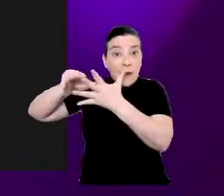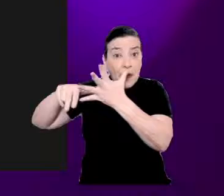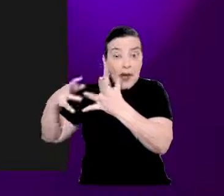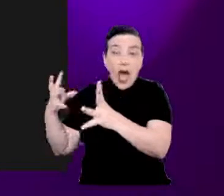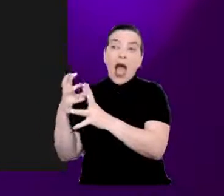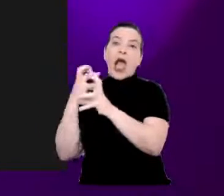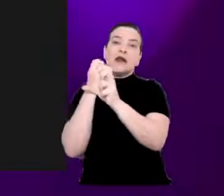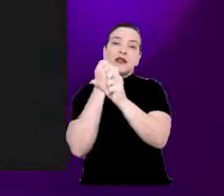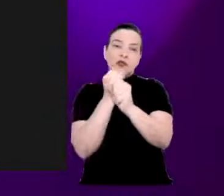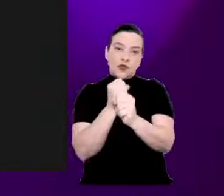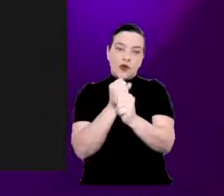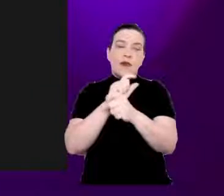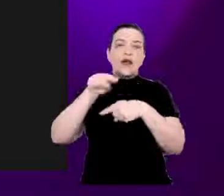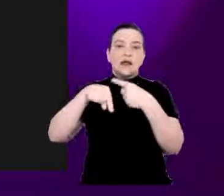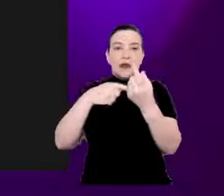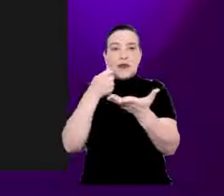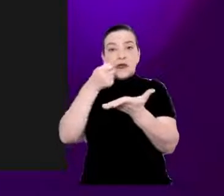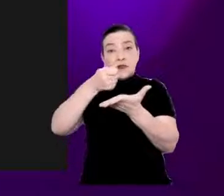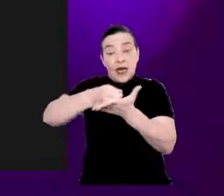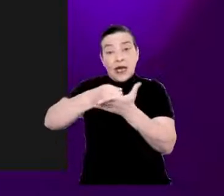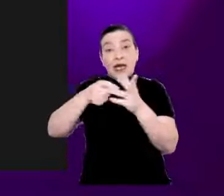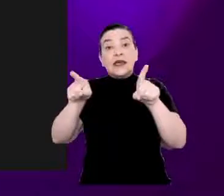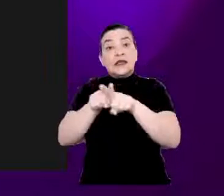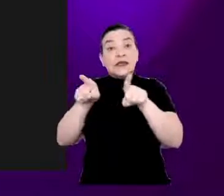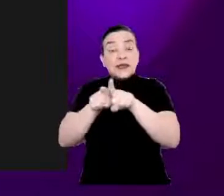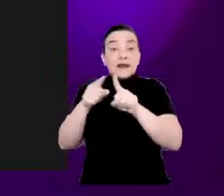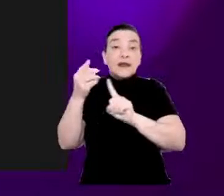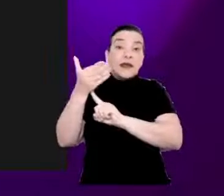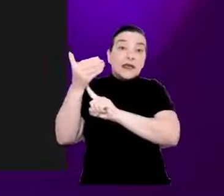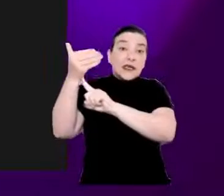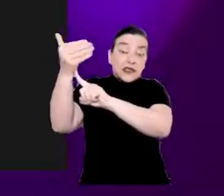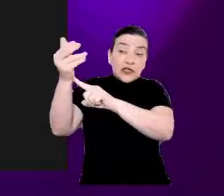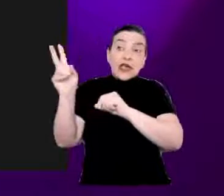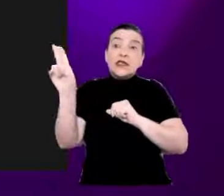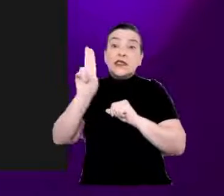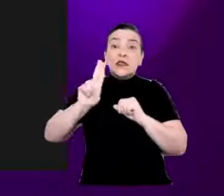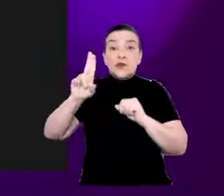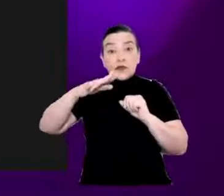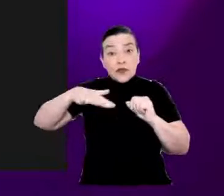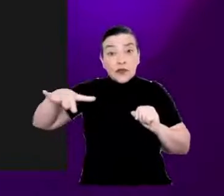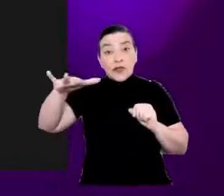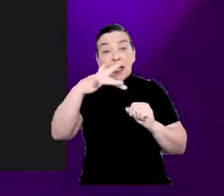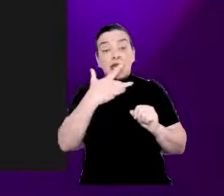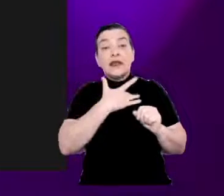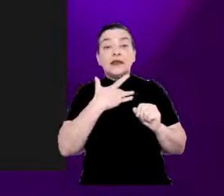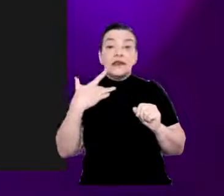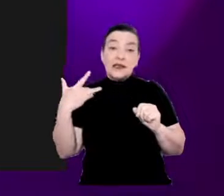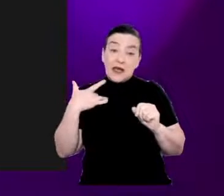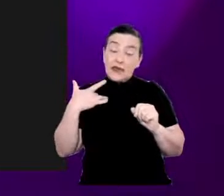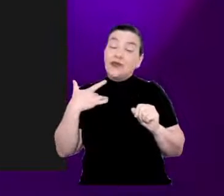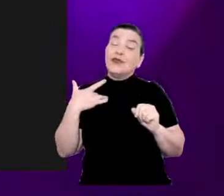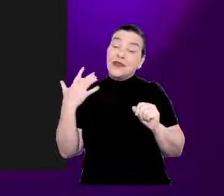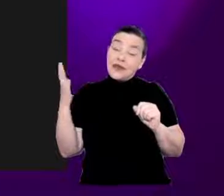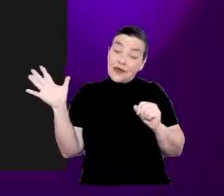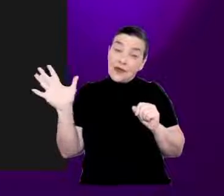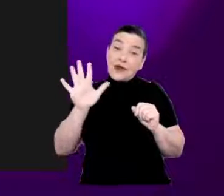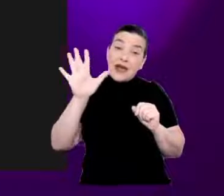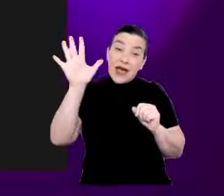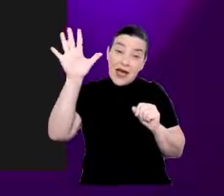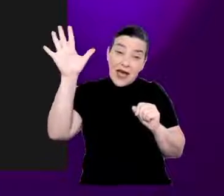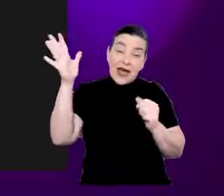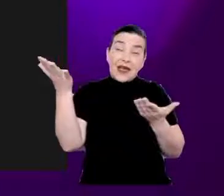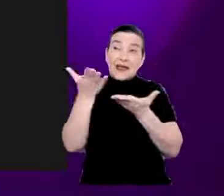também as disponibilidades de tecnologias, né, e o uso dessas tecnologias, e muitas vezes caras, né, além do envelhecimento